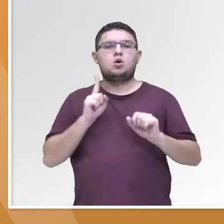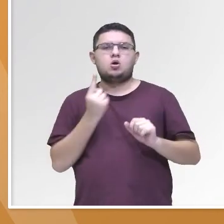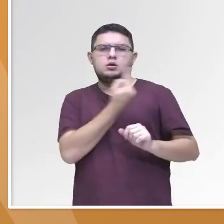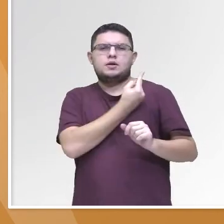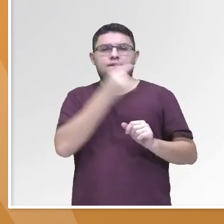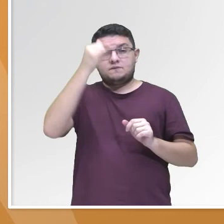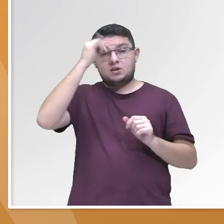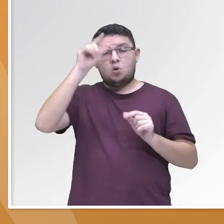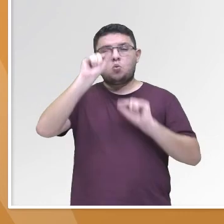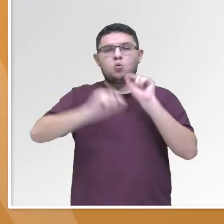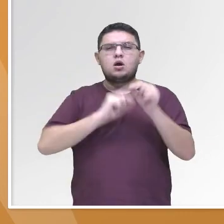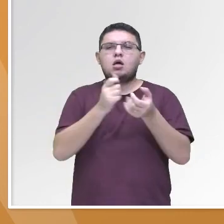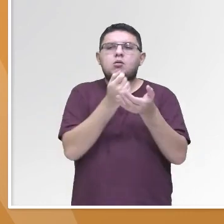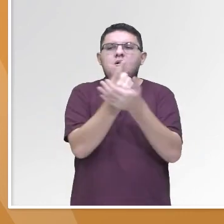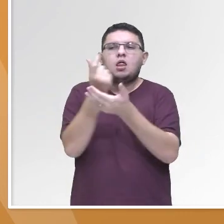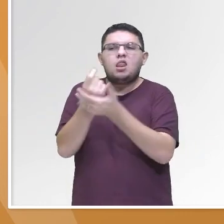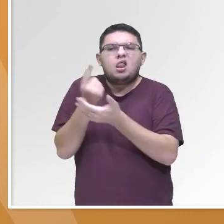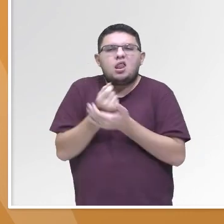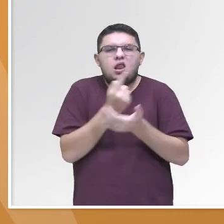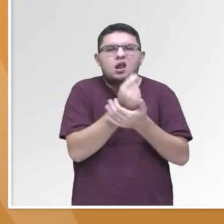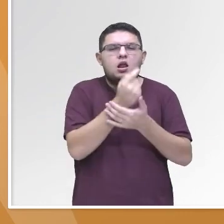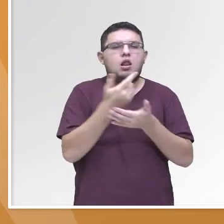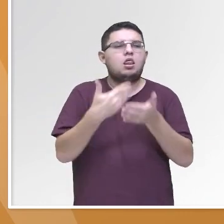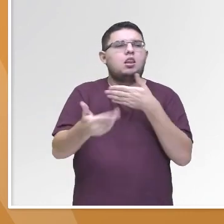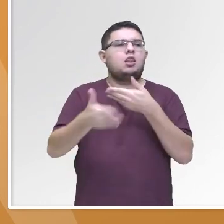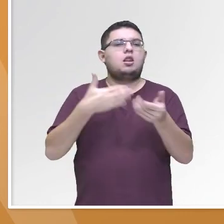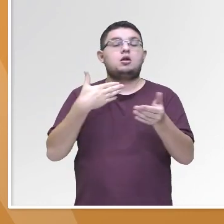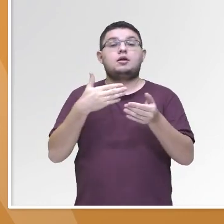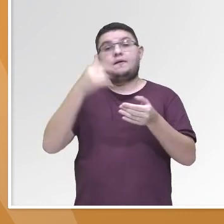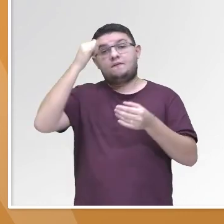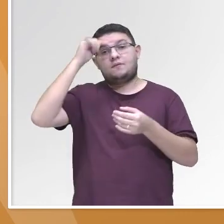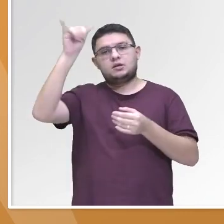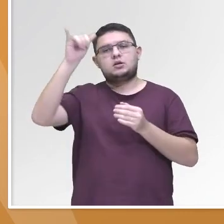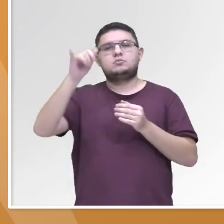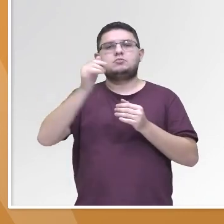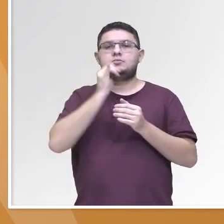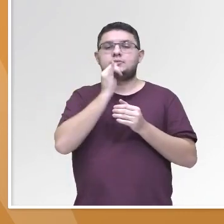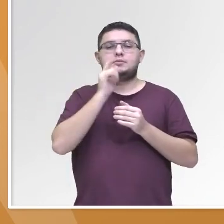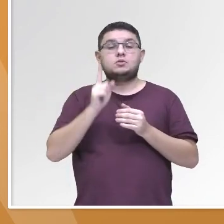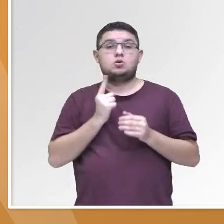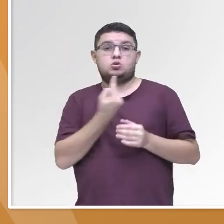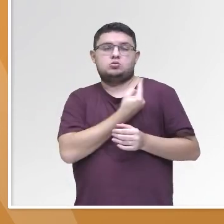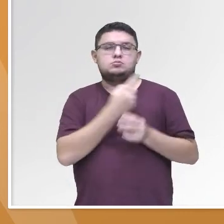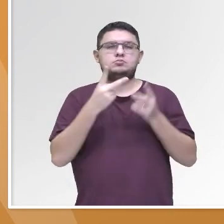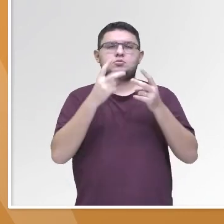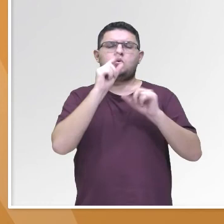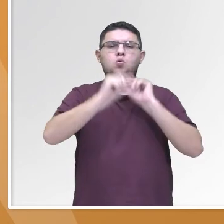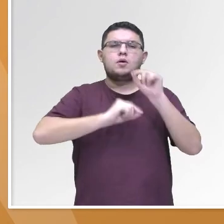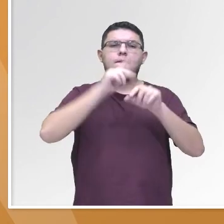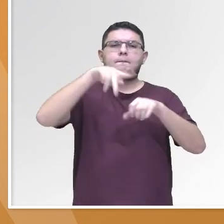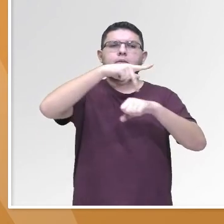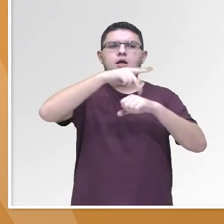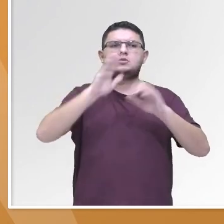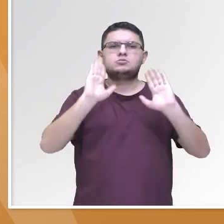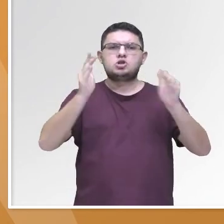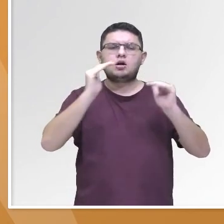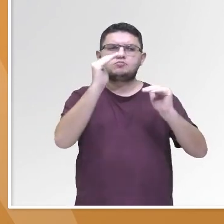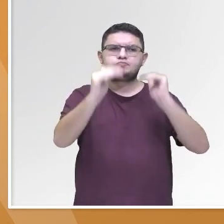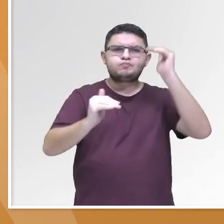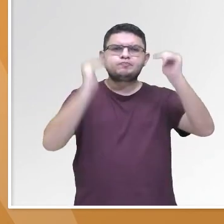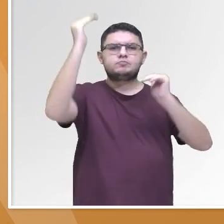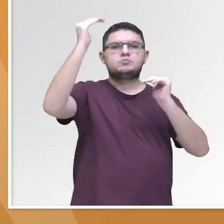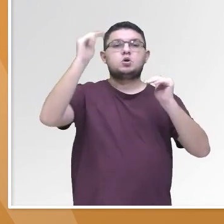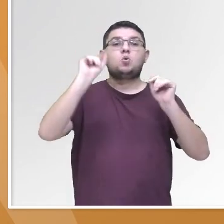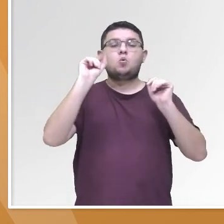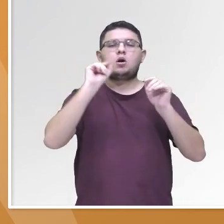produtos desnecessários, né? Isso a gente observa muito em países desenvolvidos, onde a sociedade ela está cada